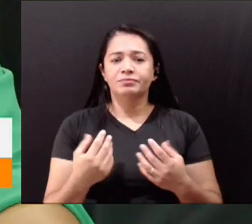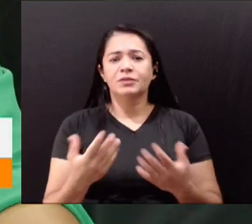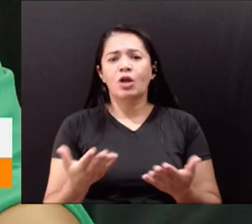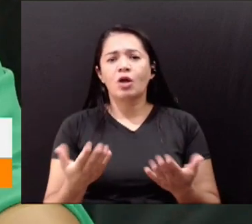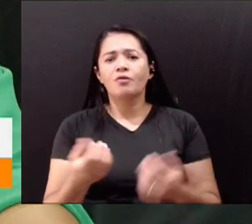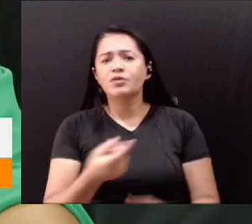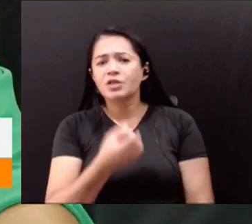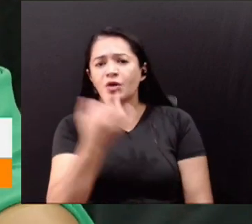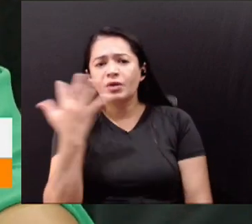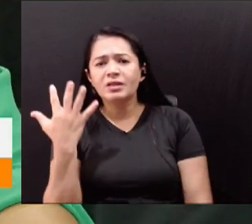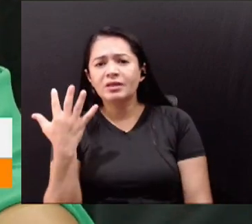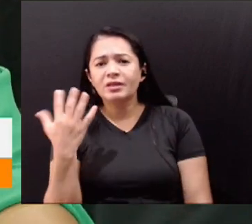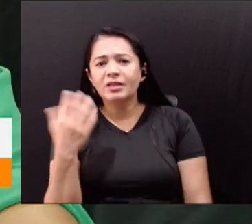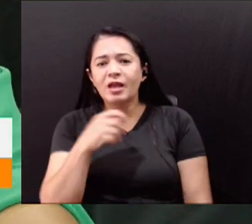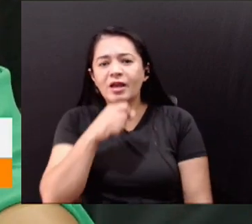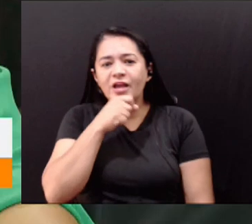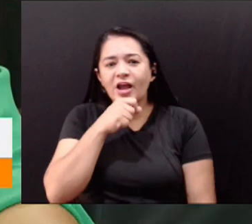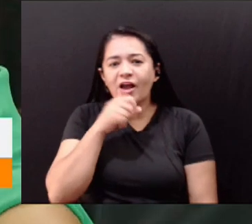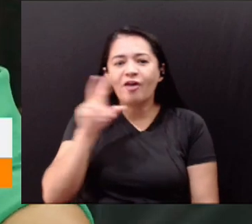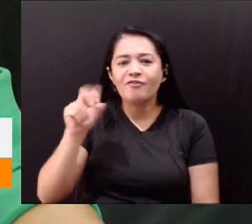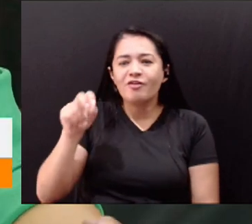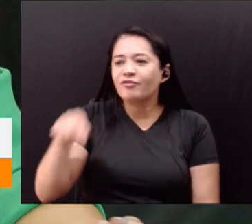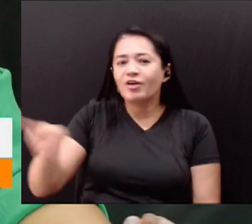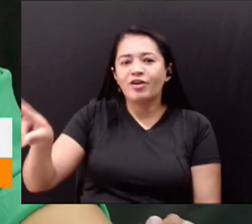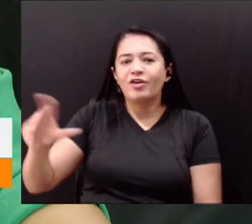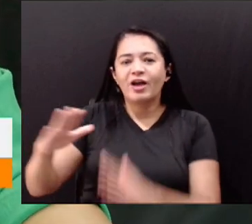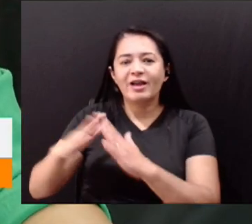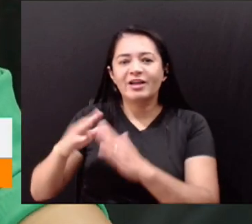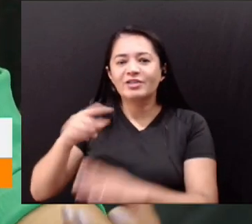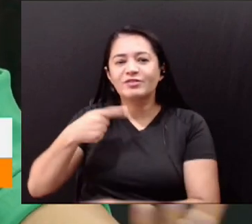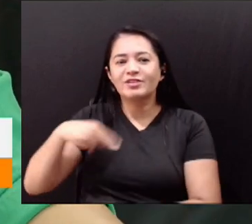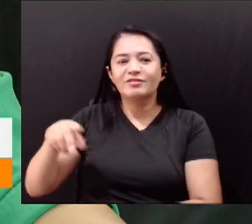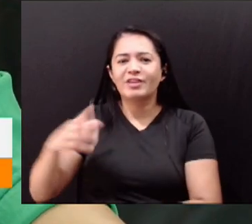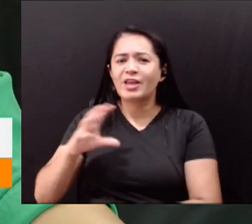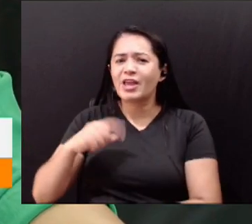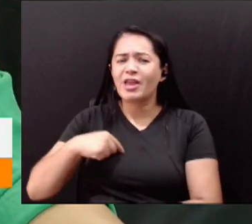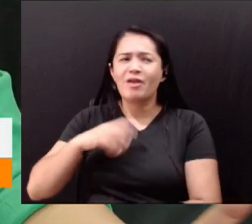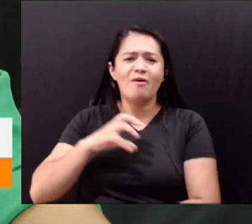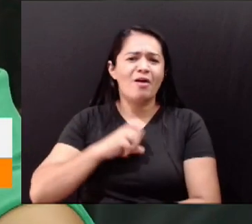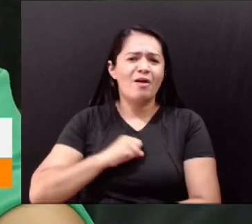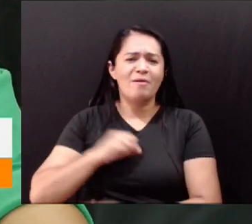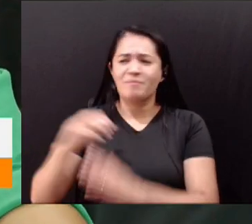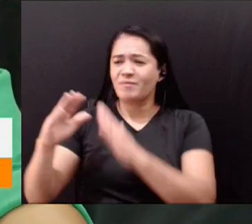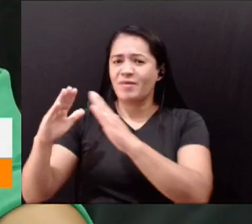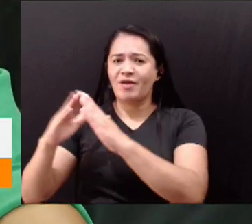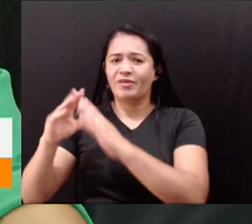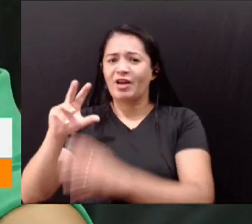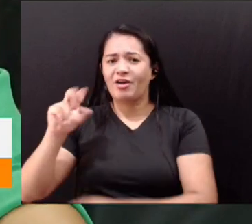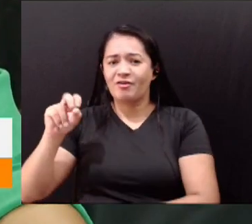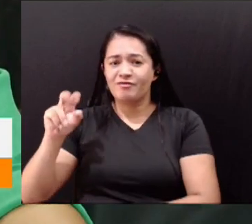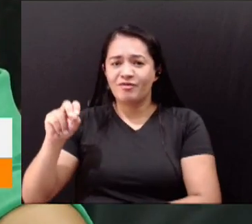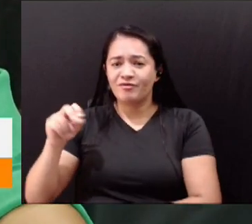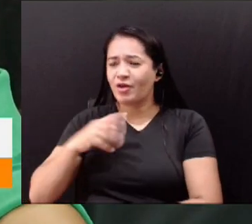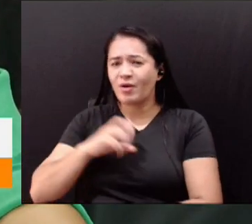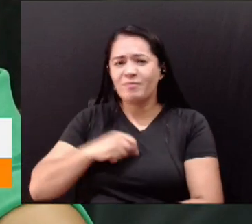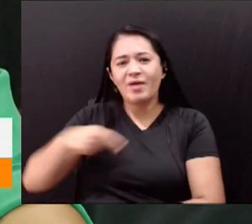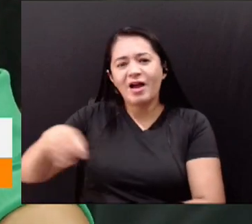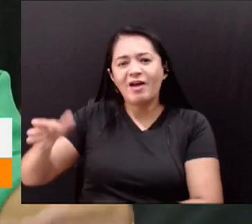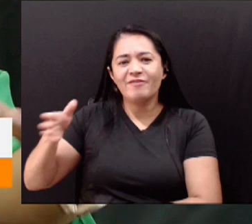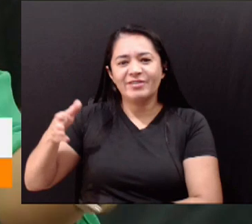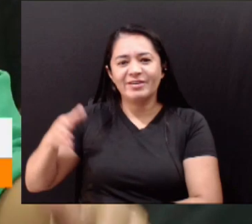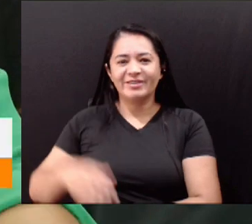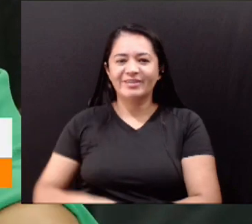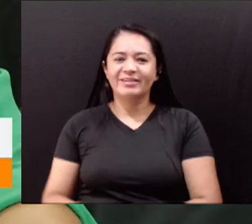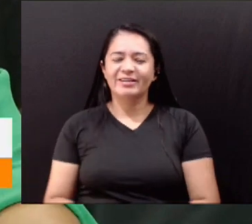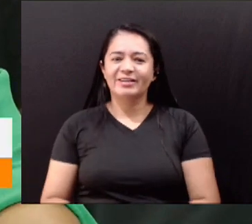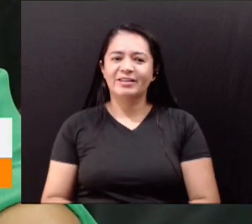avó? Gente, é uma delícia ir na casa da avó. Eu adorava ir Aham. na casa da avó. Hoje minha avó não está mais aqui conosco, mas a casa da avó é maravilhosa.